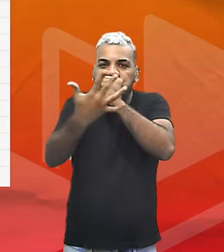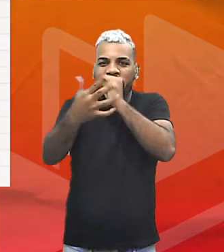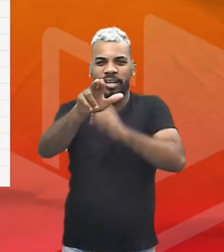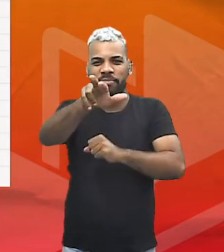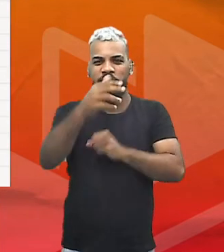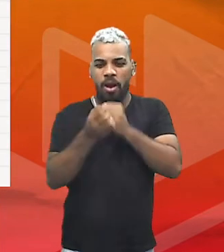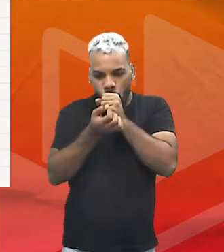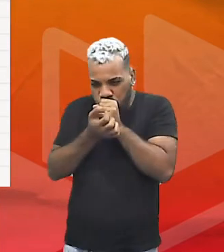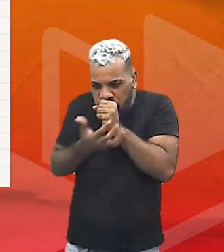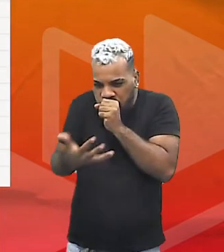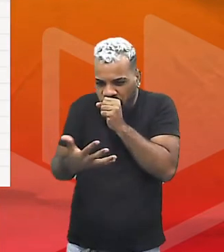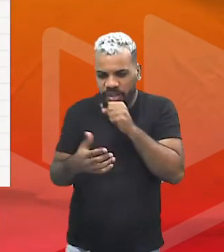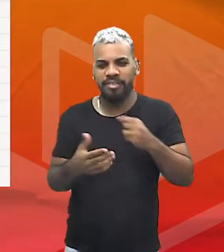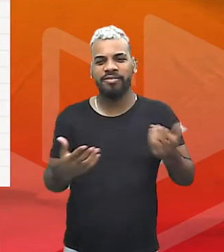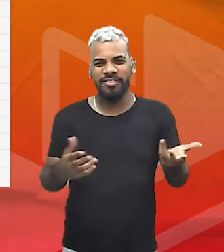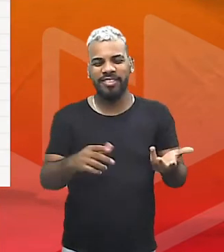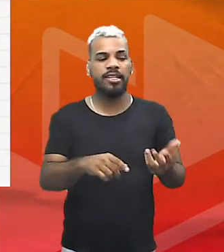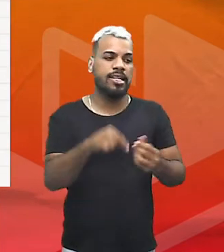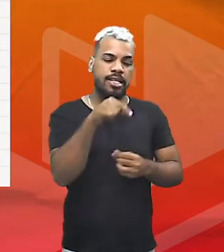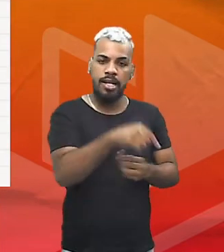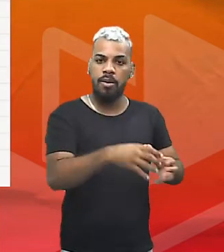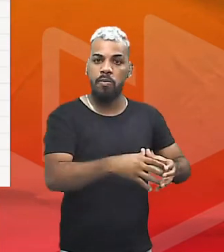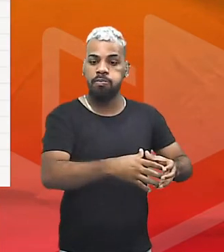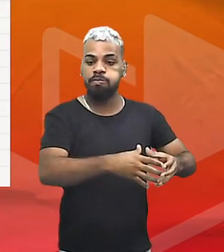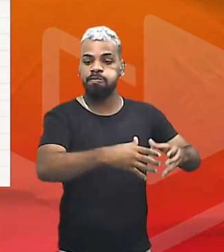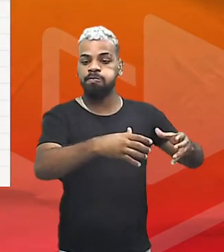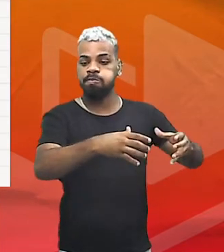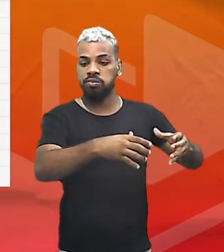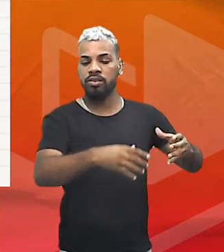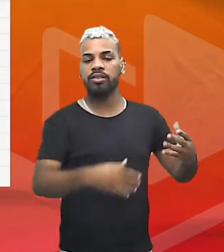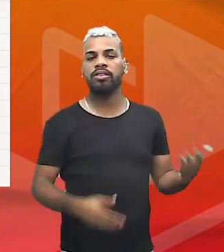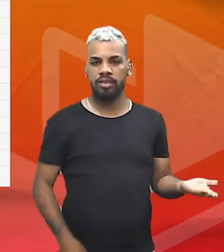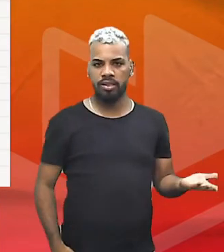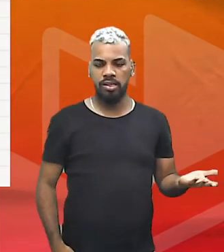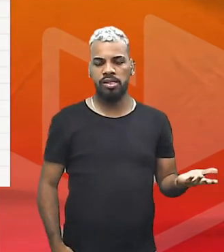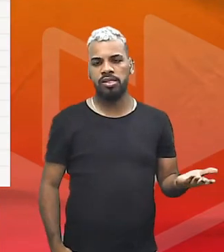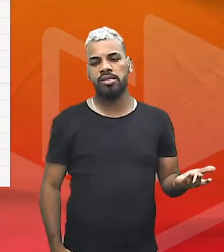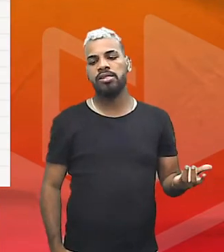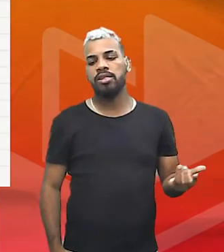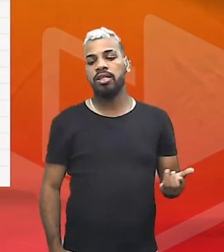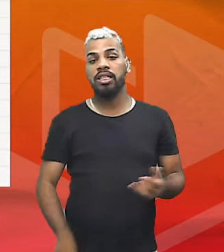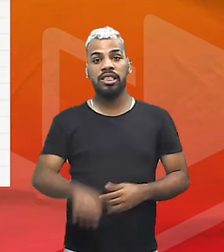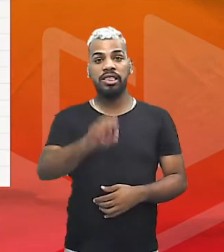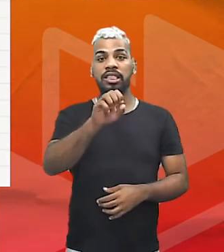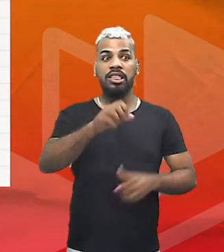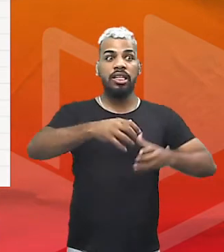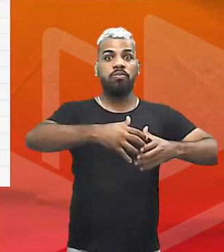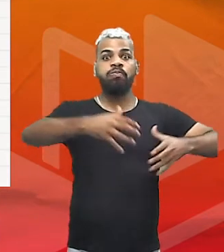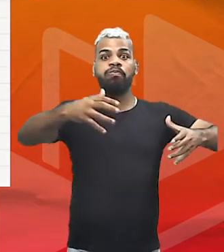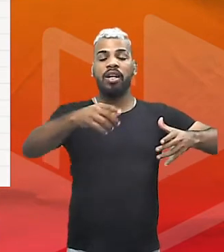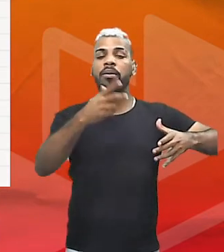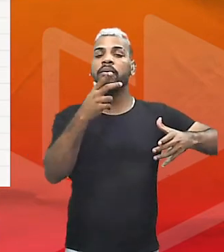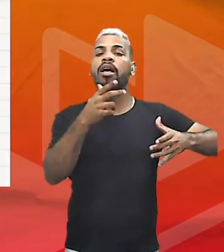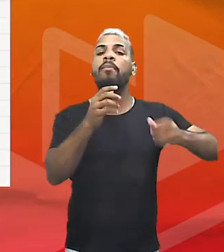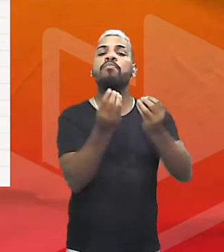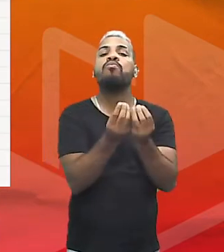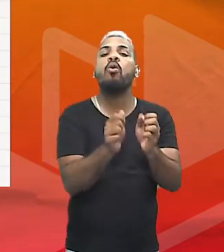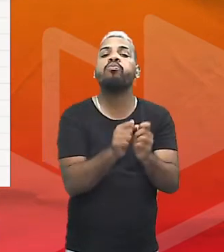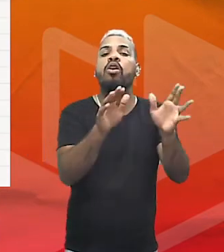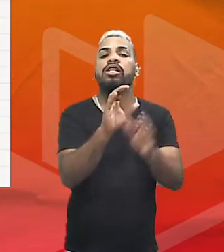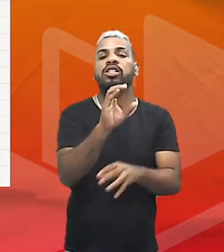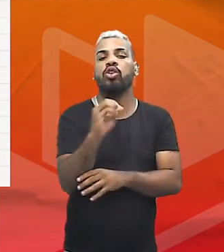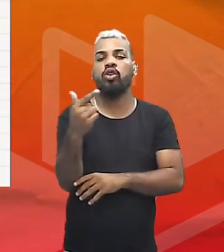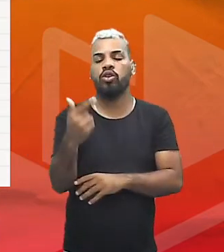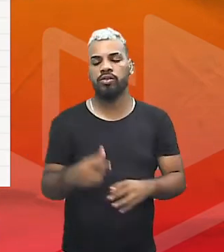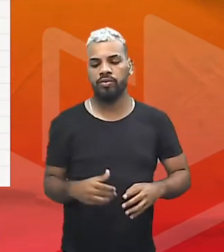inchar E vai ficar oca aí você informa lá tem aquele pão louco que só tem casca que inchou muito liberou muito CO2 tá E outra coisa